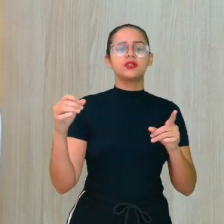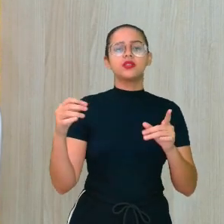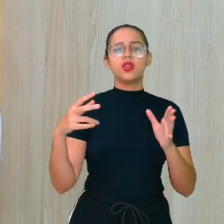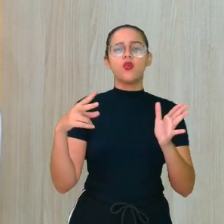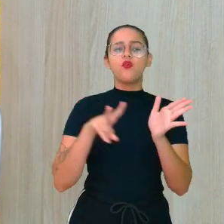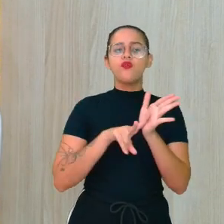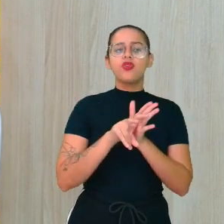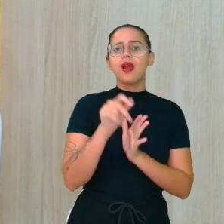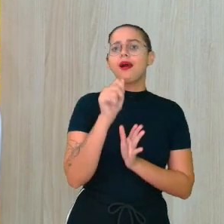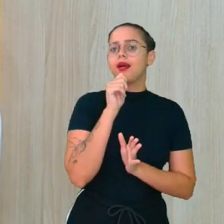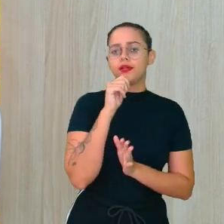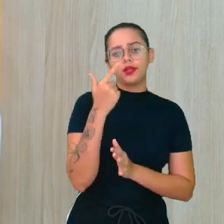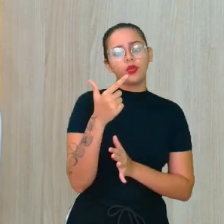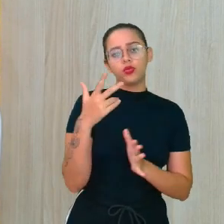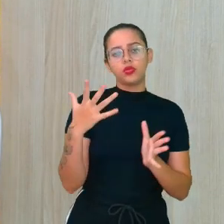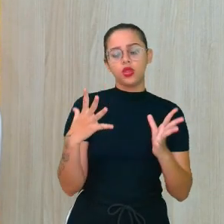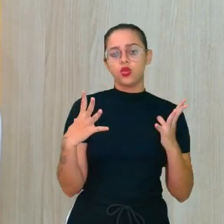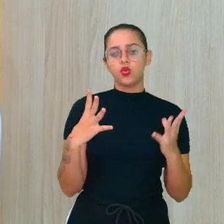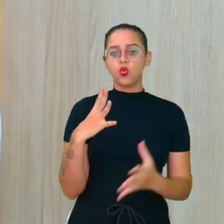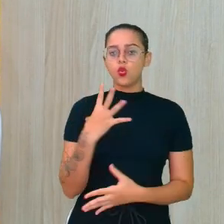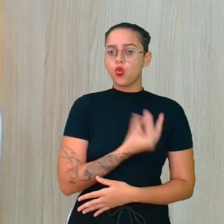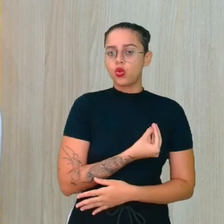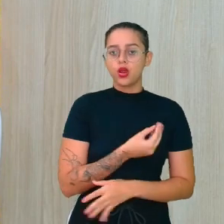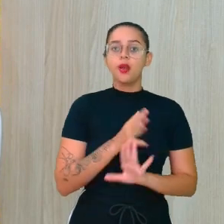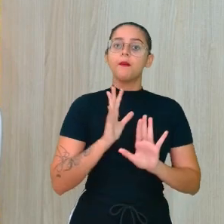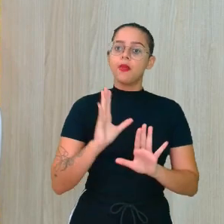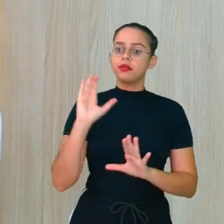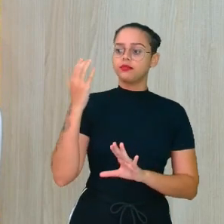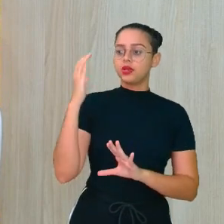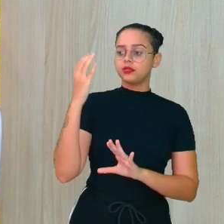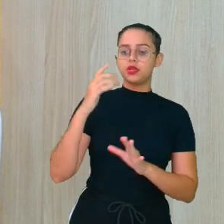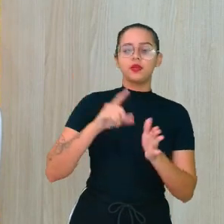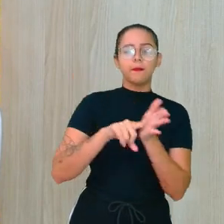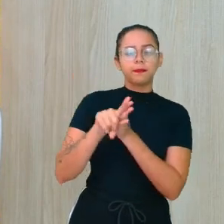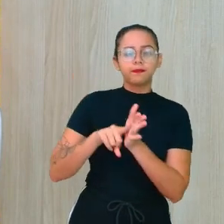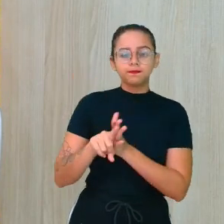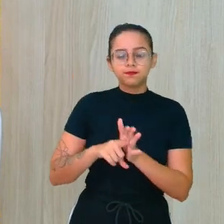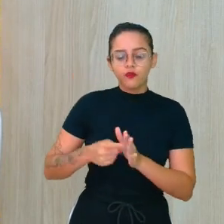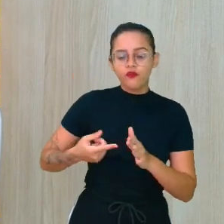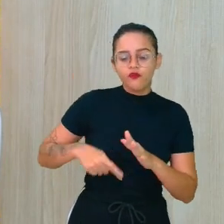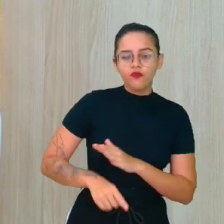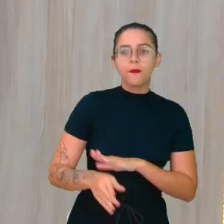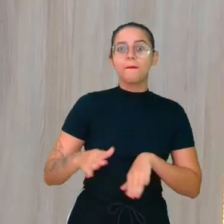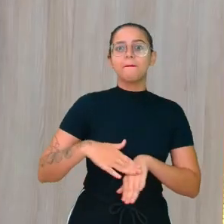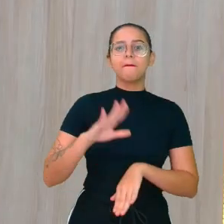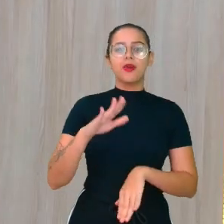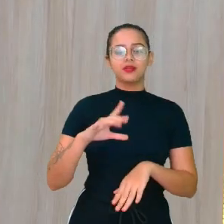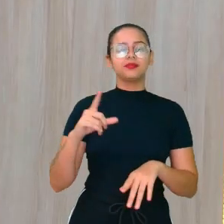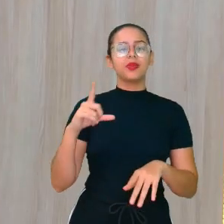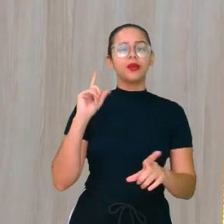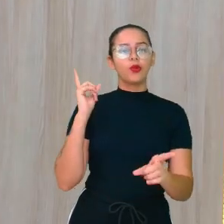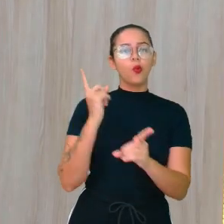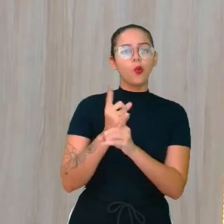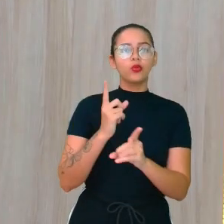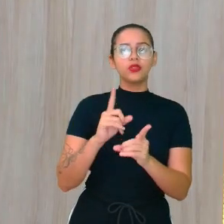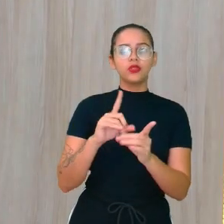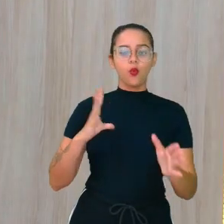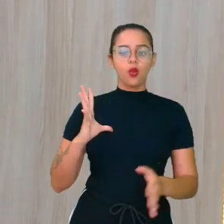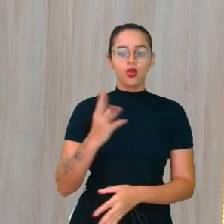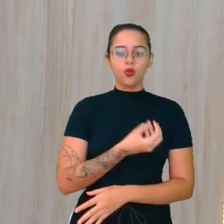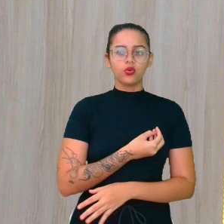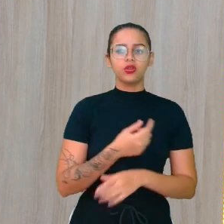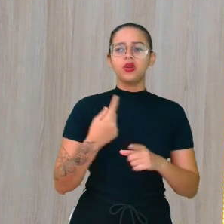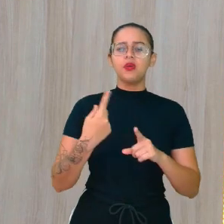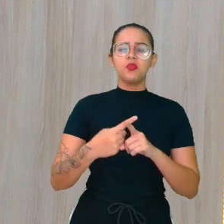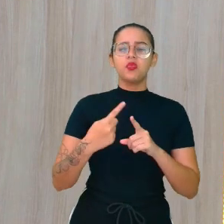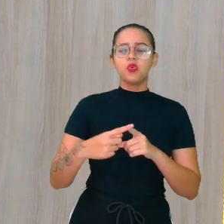cura, mas as pesquisas avançam cada vez mais para a cura do vírus, Carla. Perfeito. E aí, como é que a gente compreendeu tanto, a gente